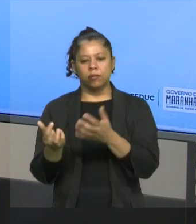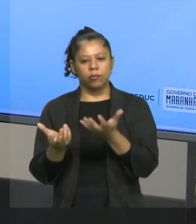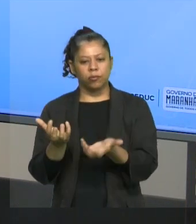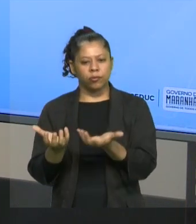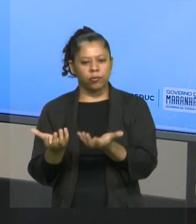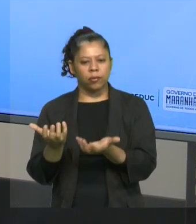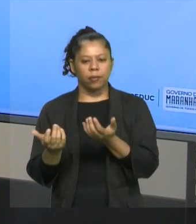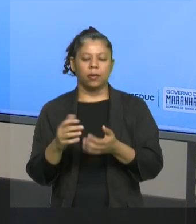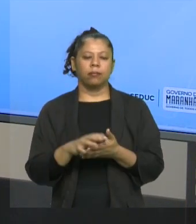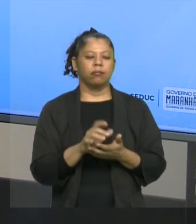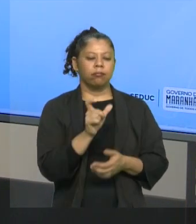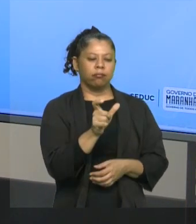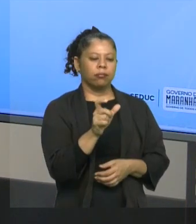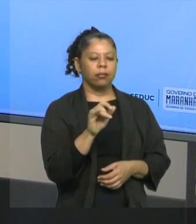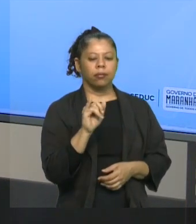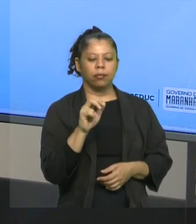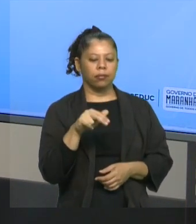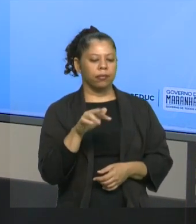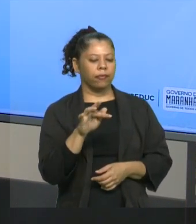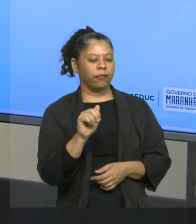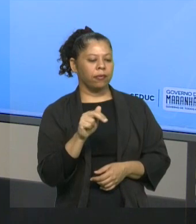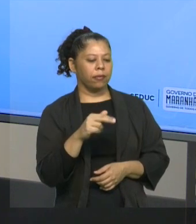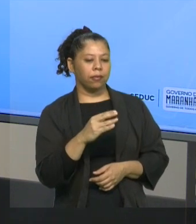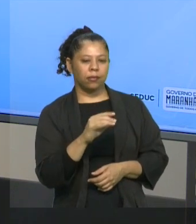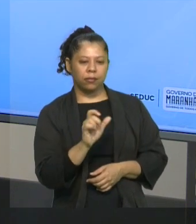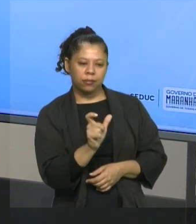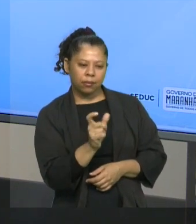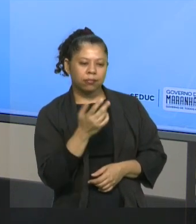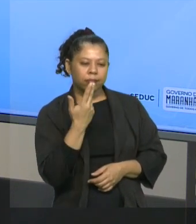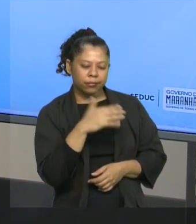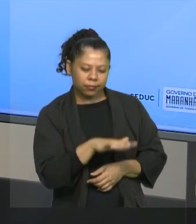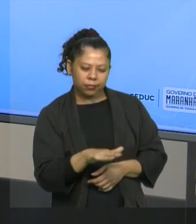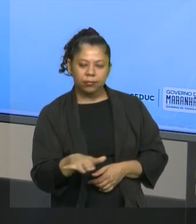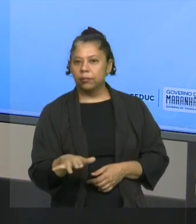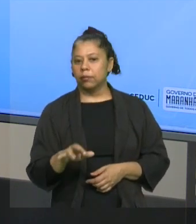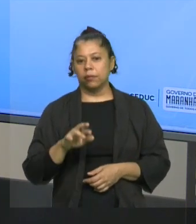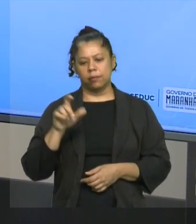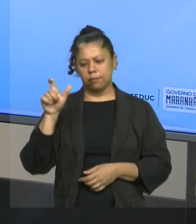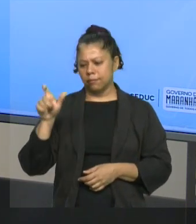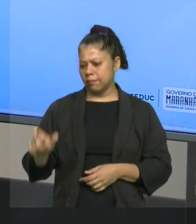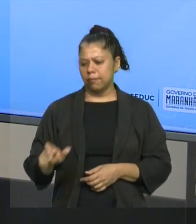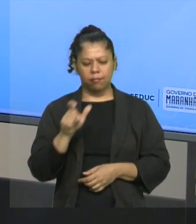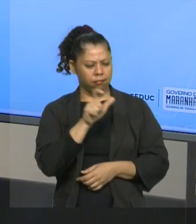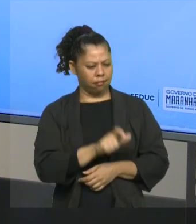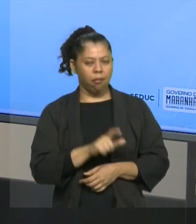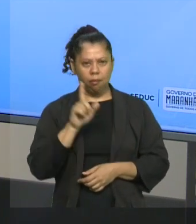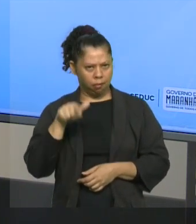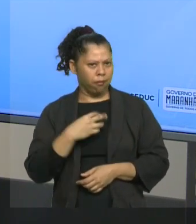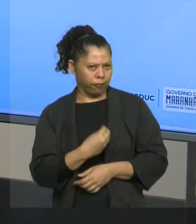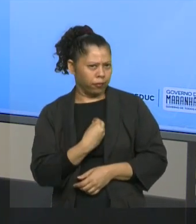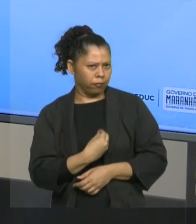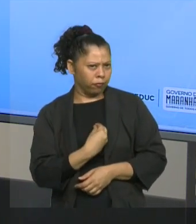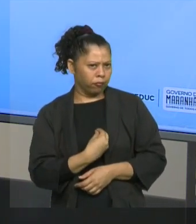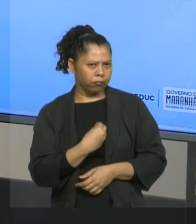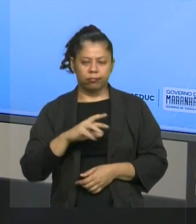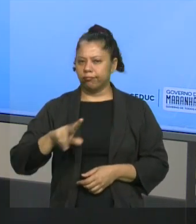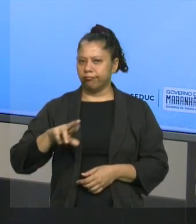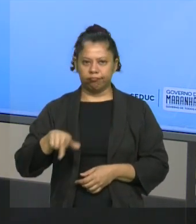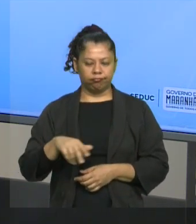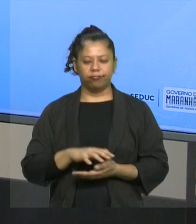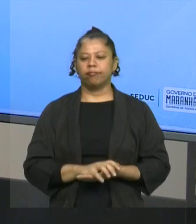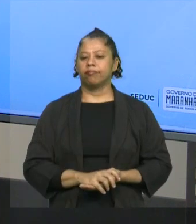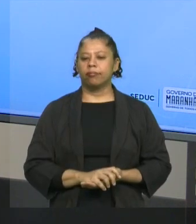chama, infância, você não está falando de seres, vivos. Quando você